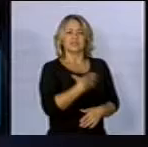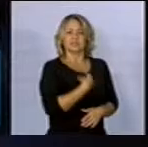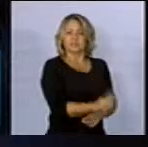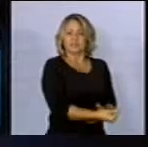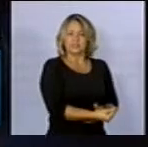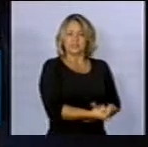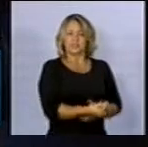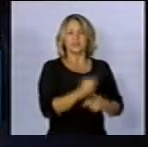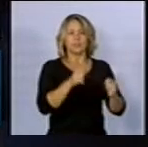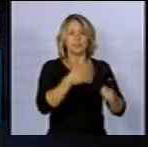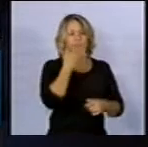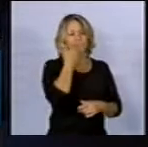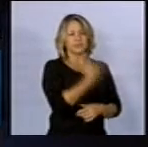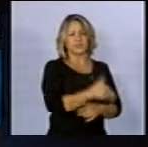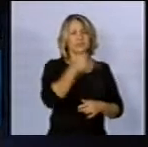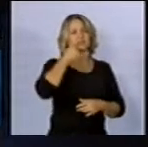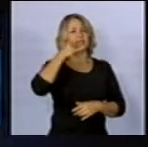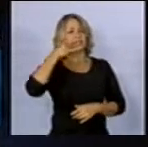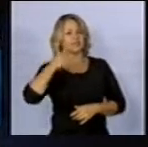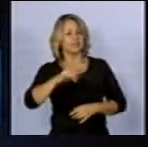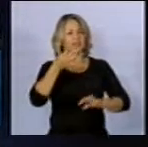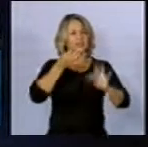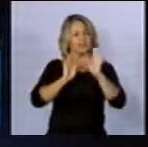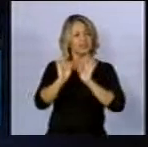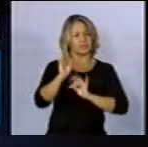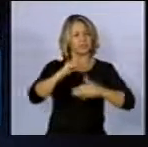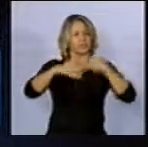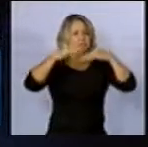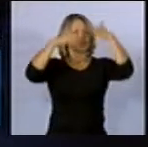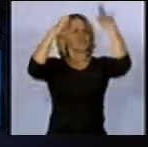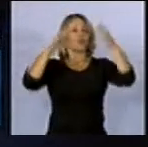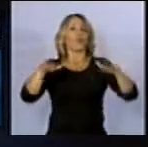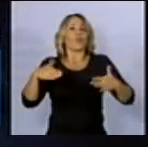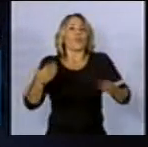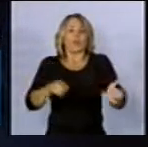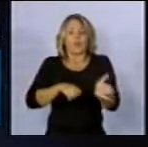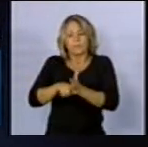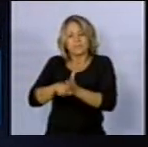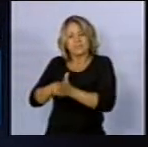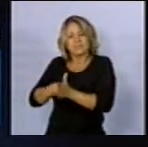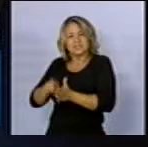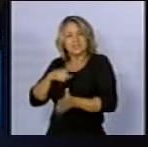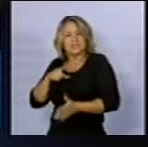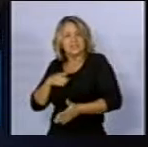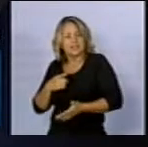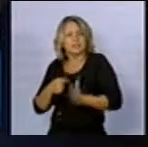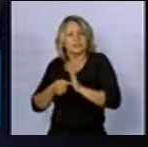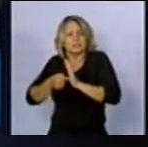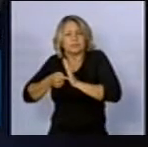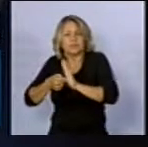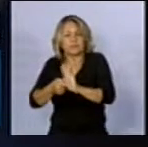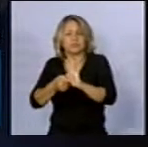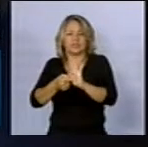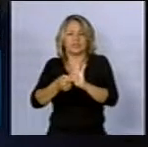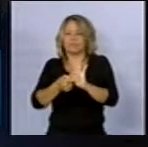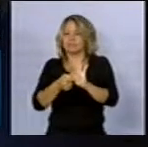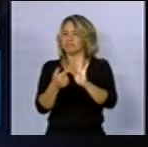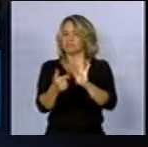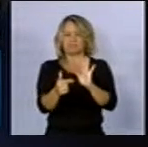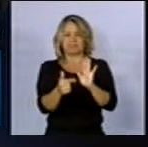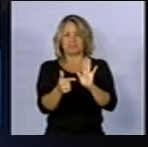de radiação essa tecnologia essa evolução Qual é a pesquisa que existe para dizer que isto não tem